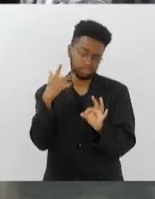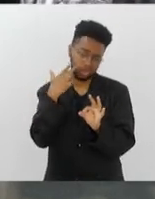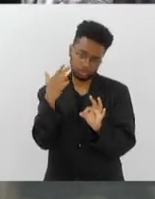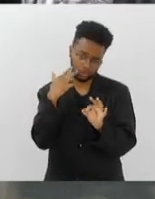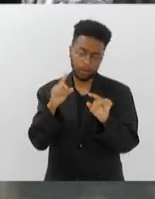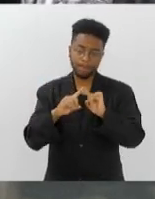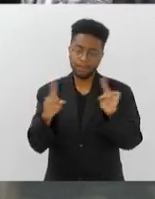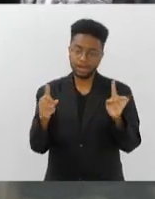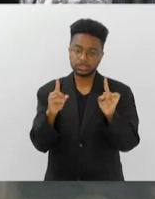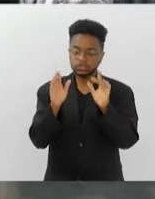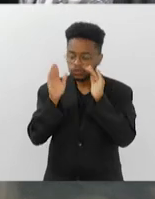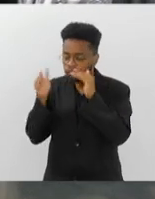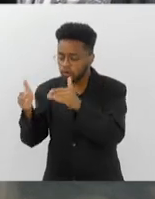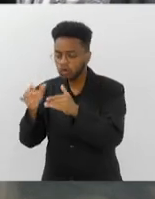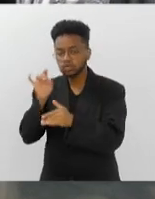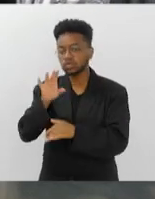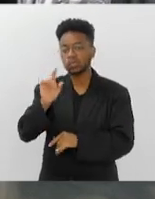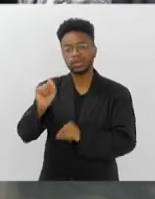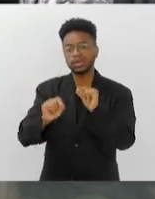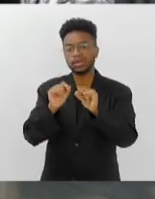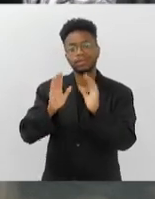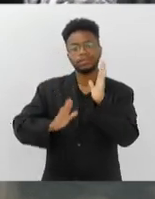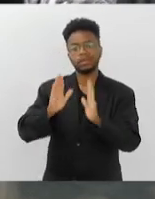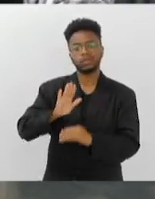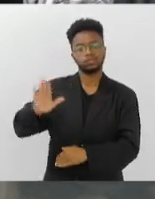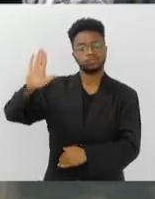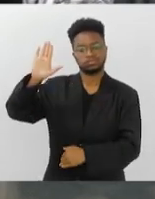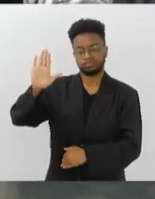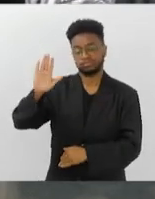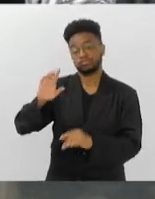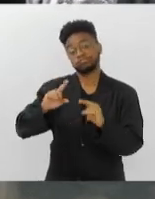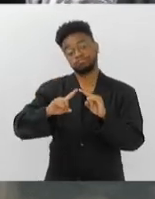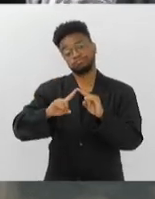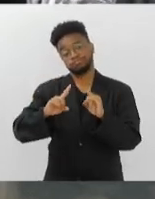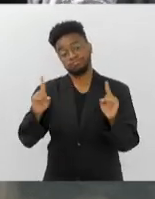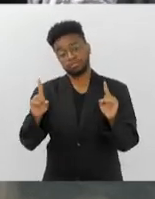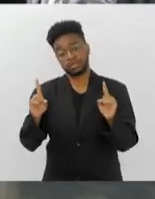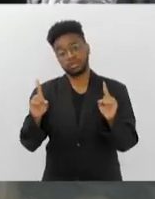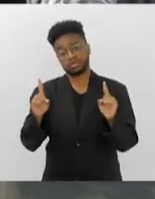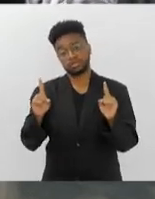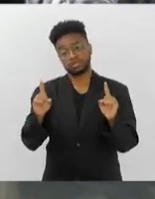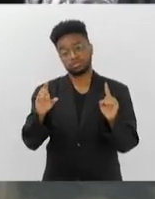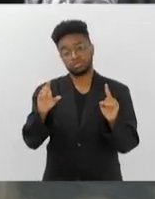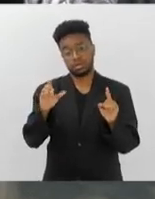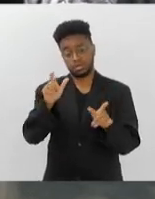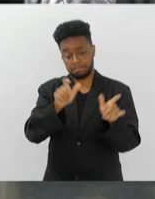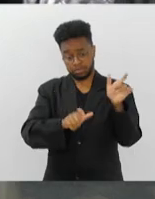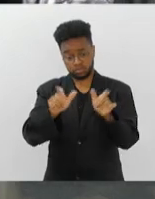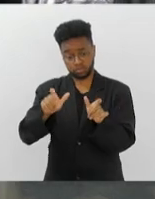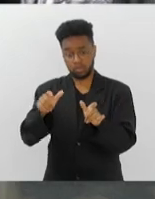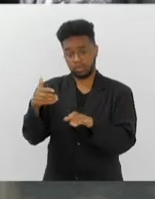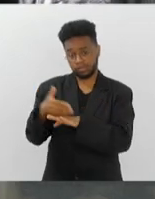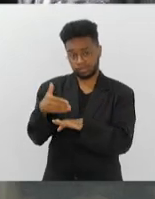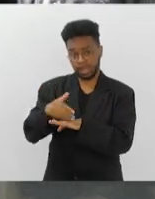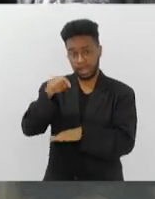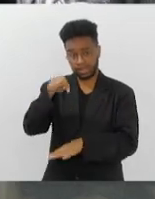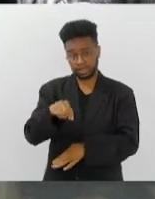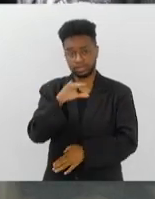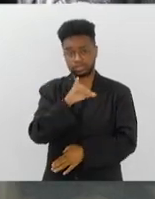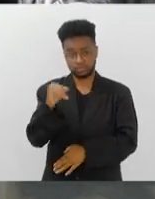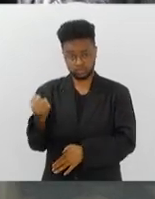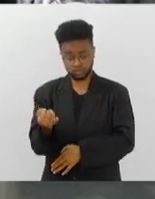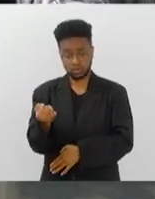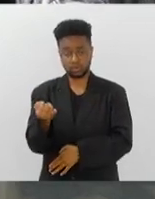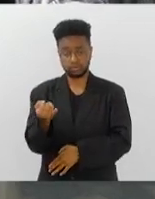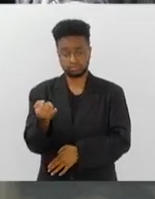praticamente exclusivamente à sua candidatura, o que, para a alegria dos CCJ-eiros, ou seja, sim, os assíduos